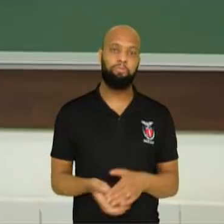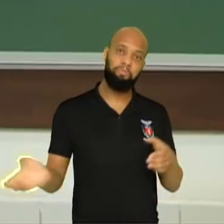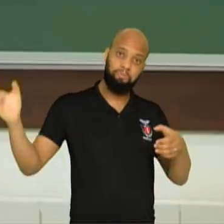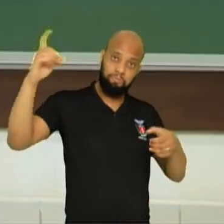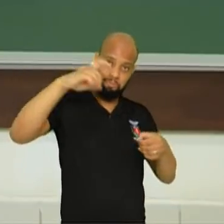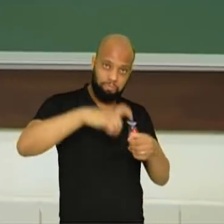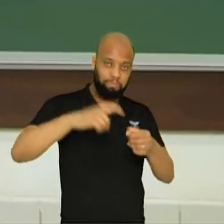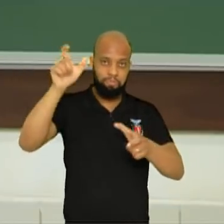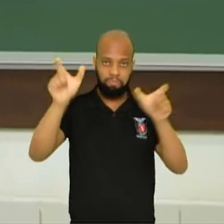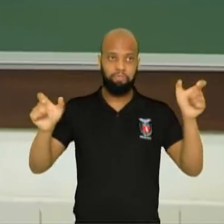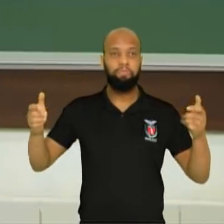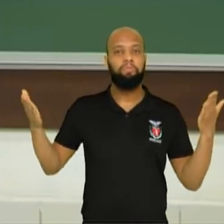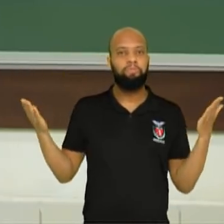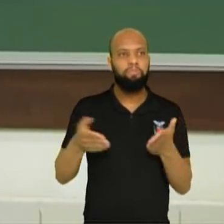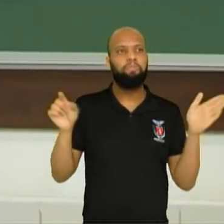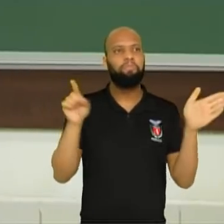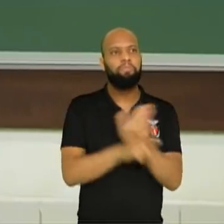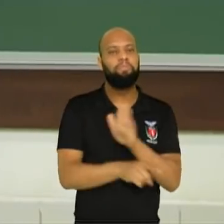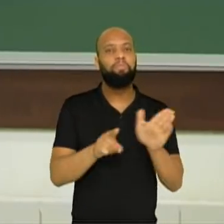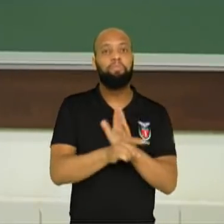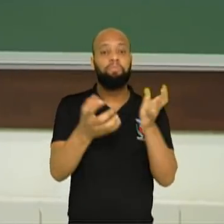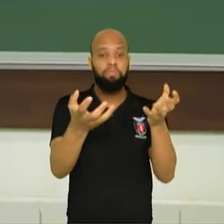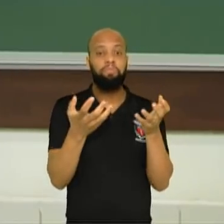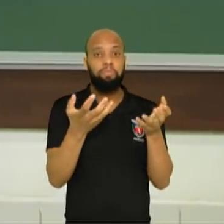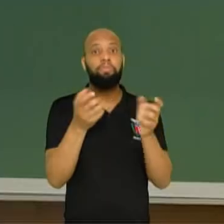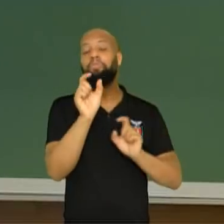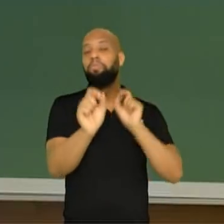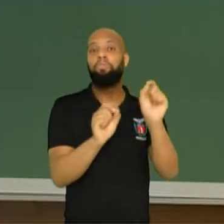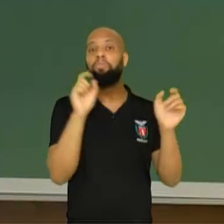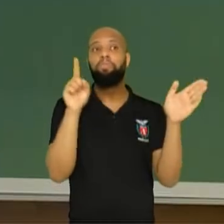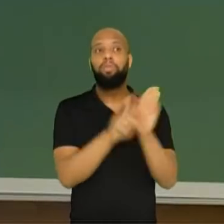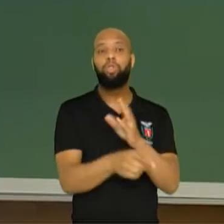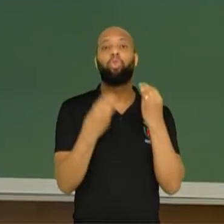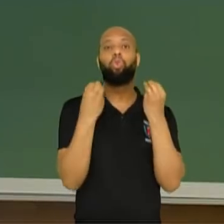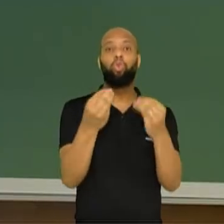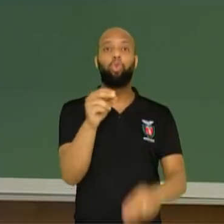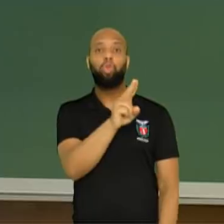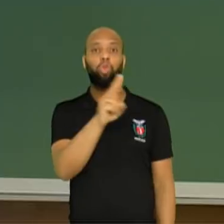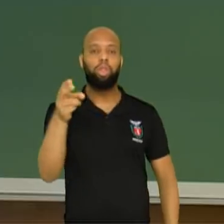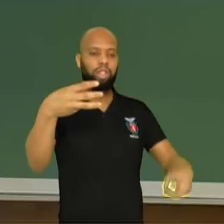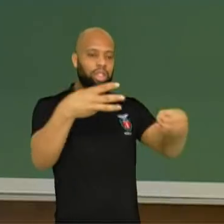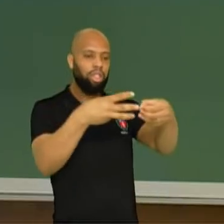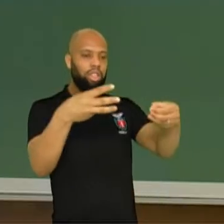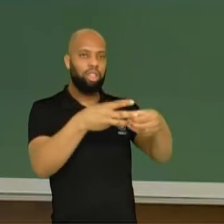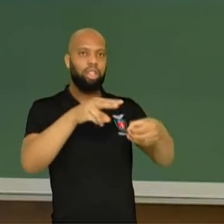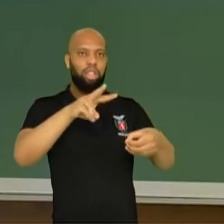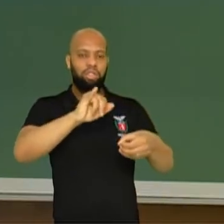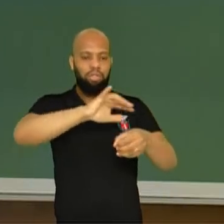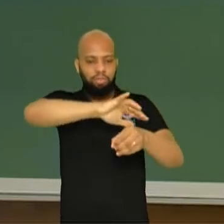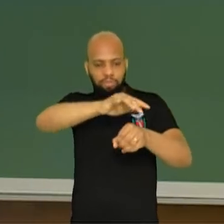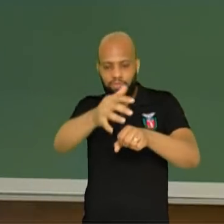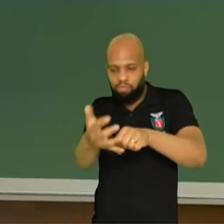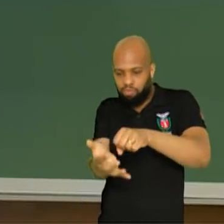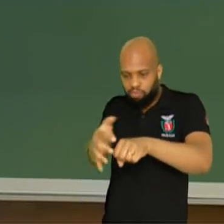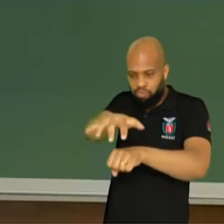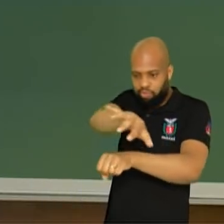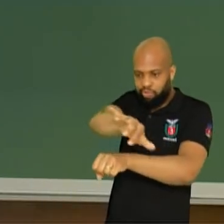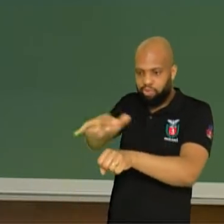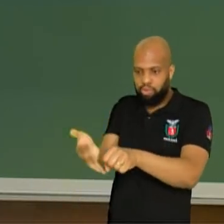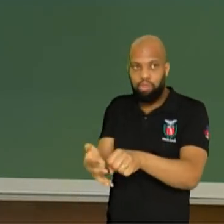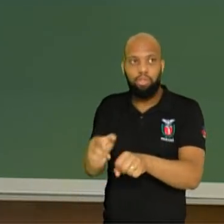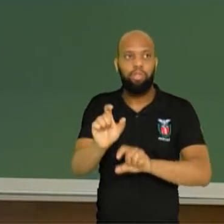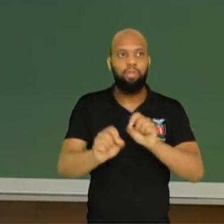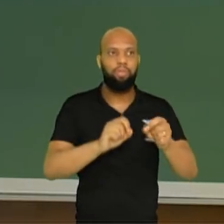Estamos de volta. E esse exercício queria saber como se chama a célula que vai revestir a esponja. E nesse caso é